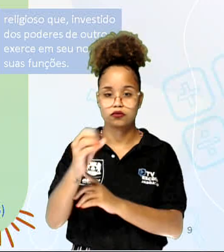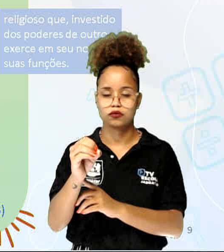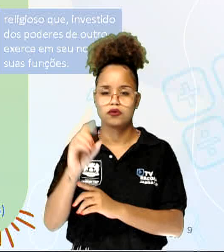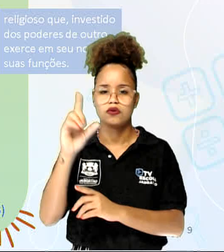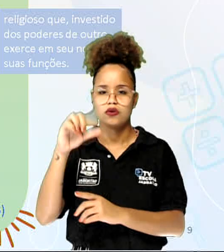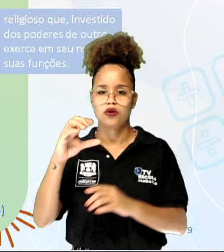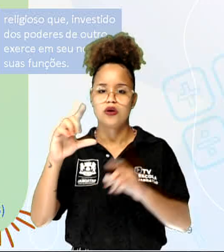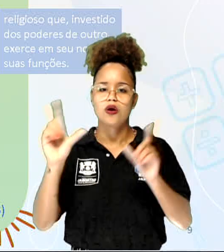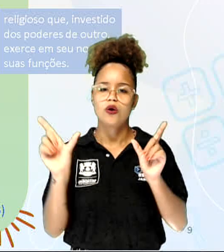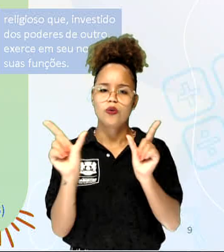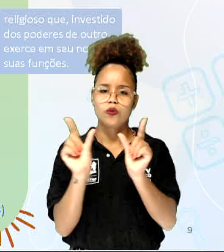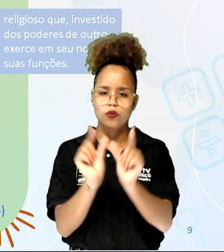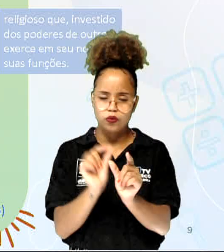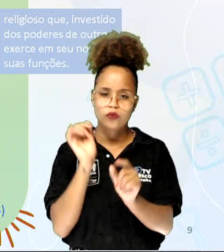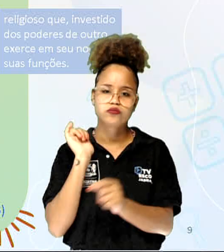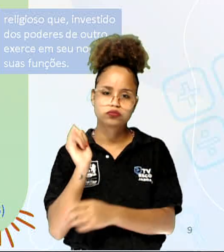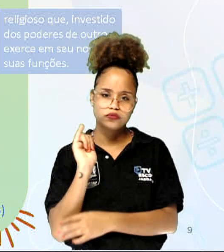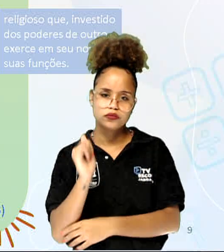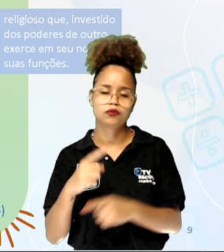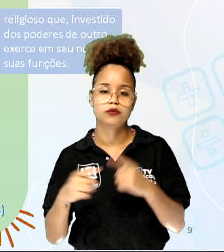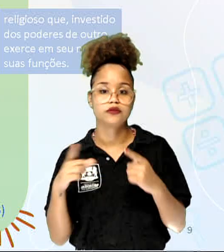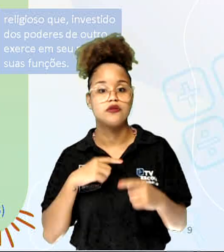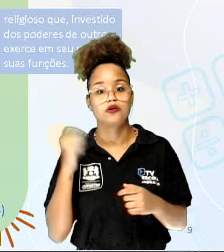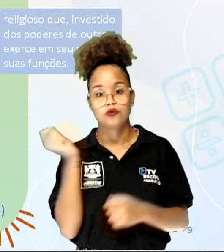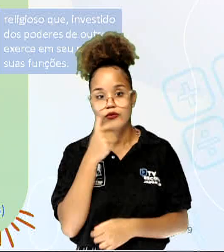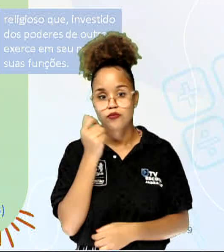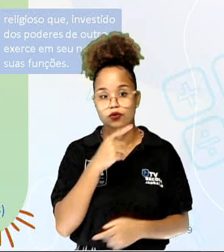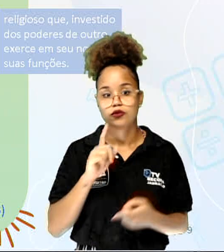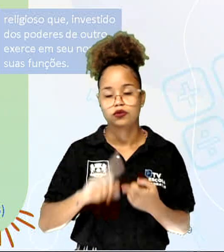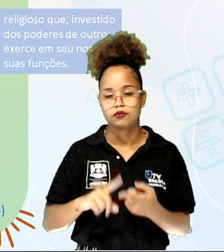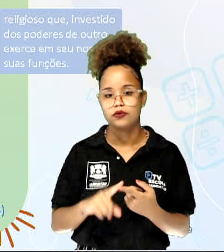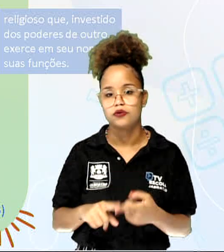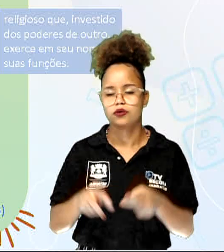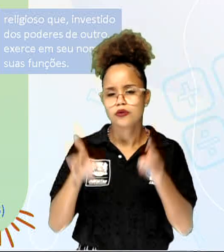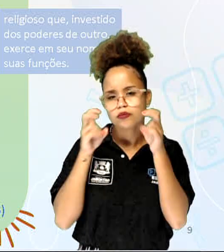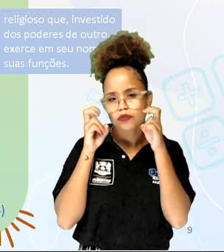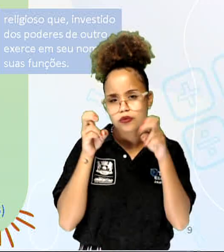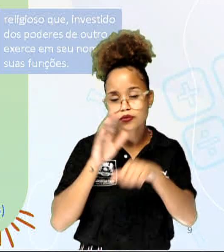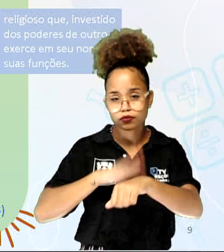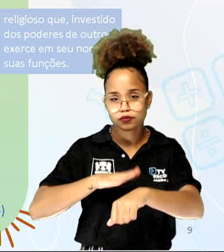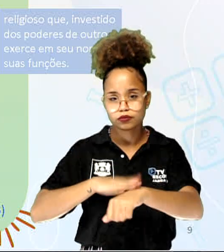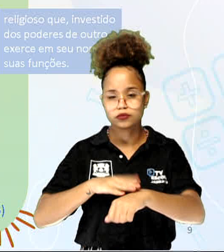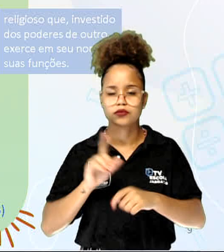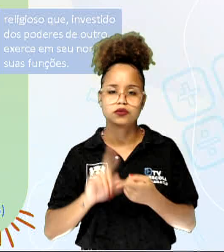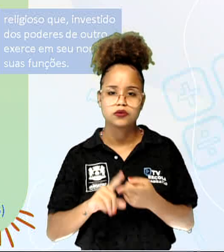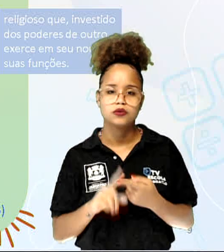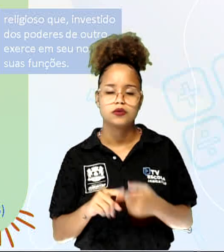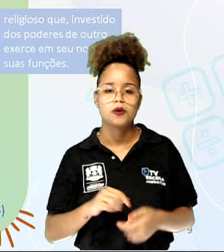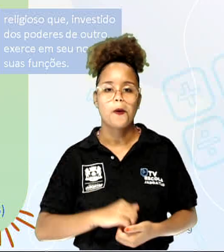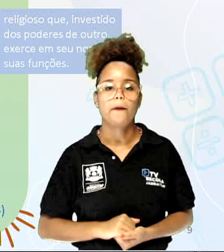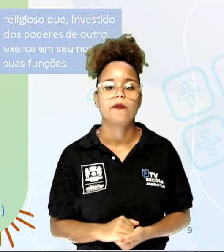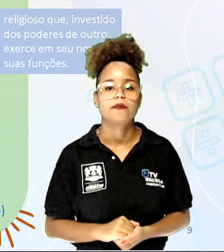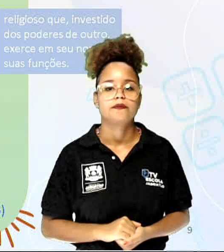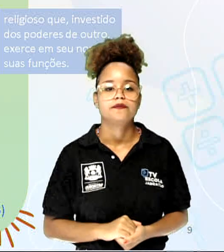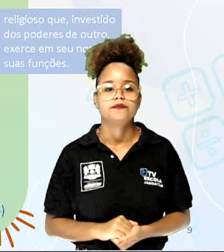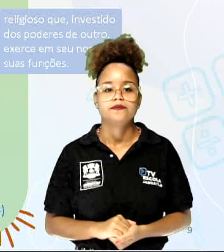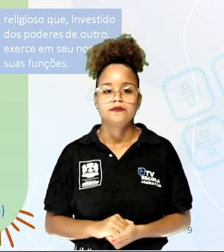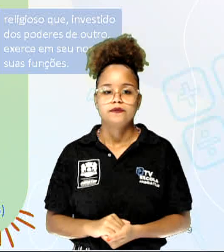ele é pequenininho, mas ele tem humor também. E perceba a situação do humor desse texto. Vamos